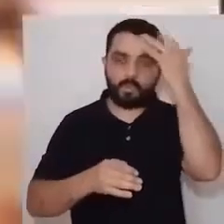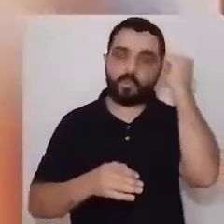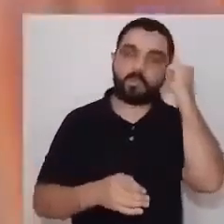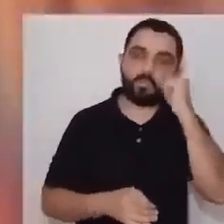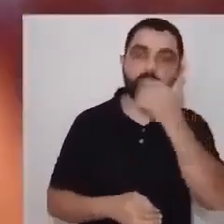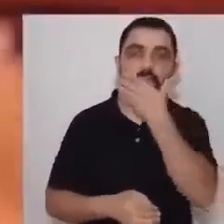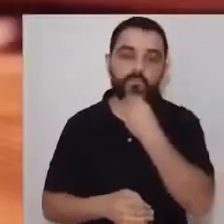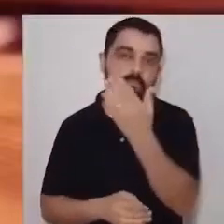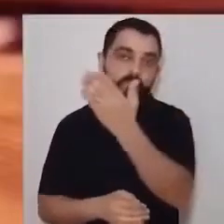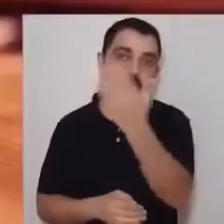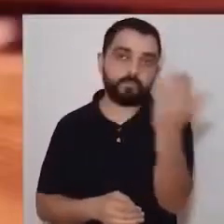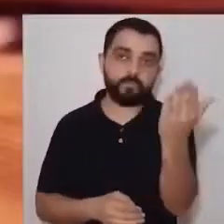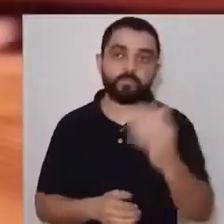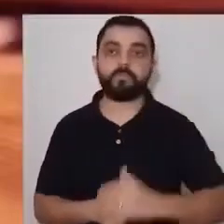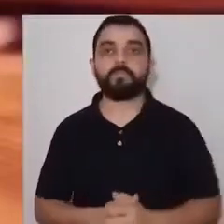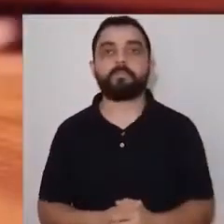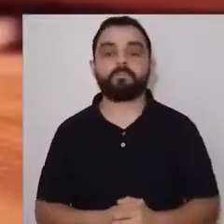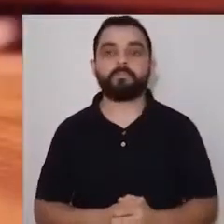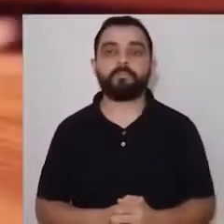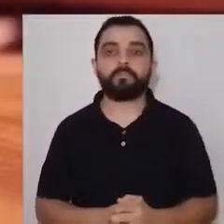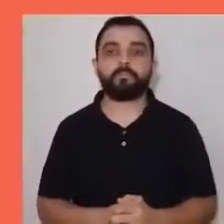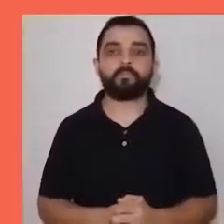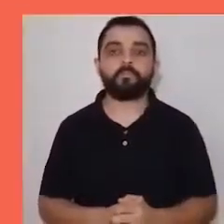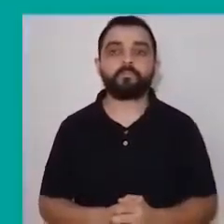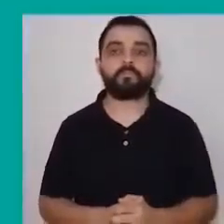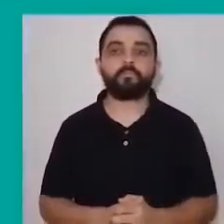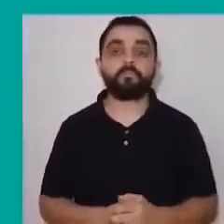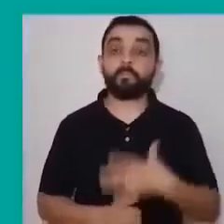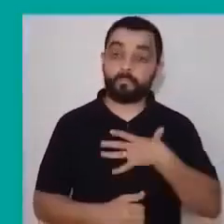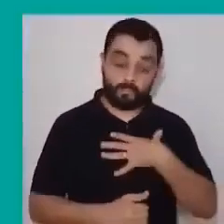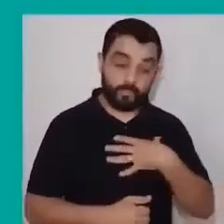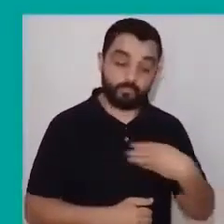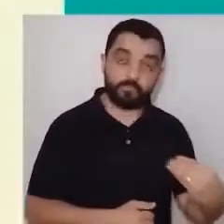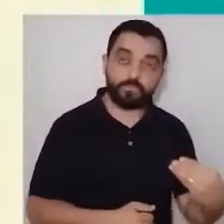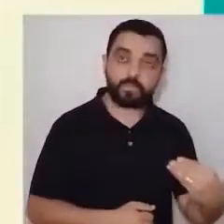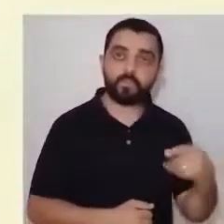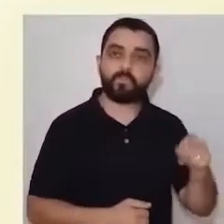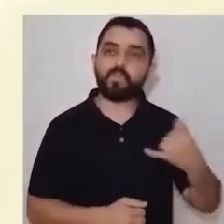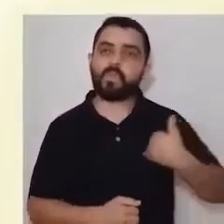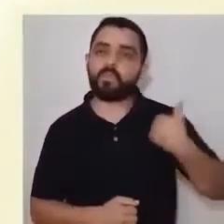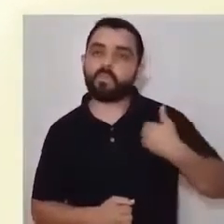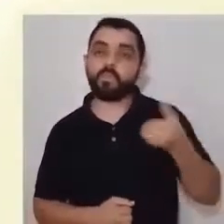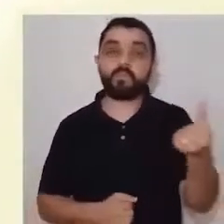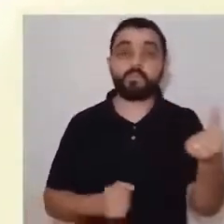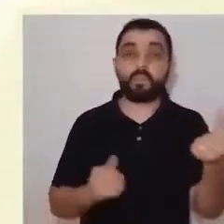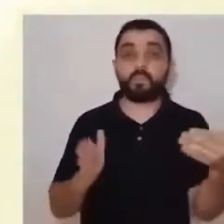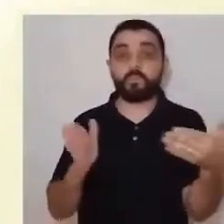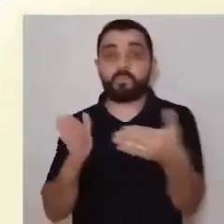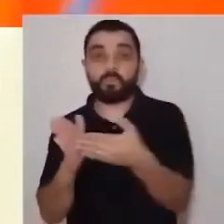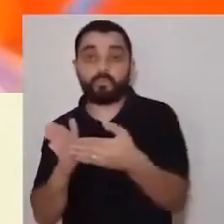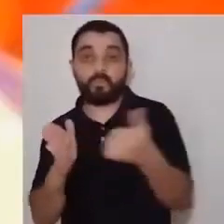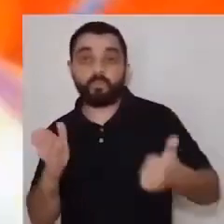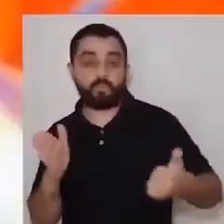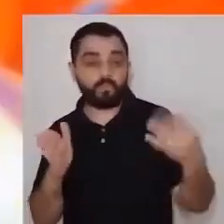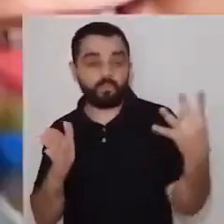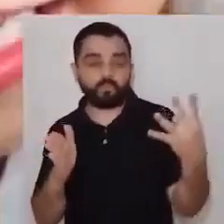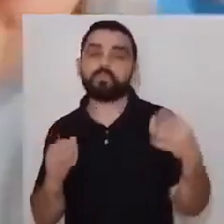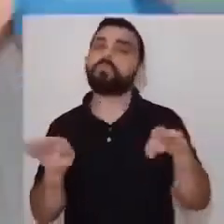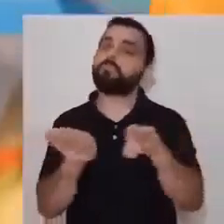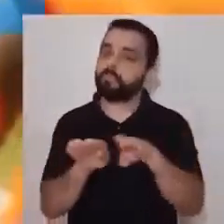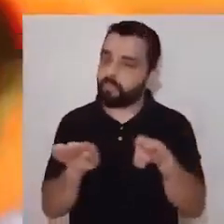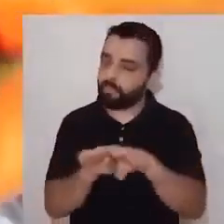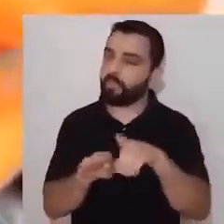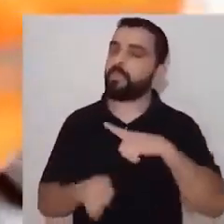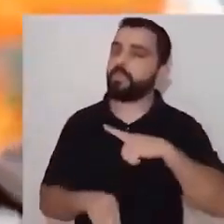das trabalhadoras e trabalhadores metalúrgicos. Para os filhos dos sócios que têm entre 6 e 14 anos